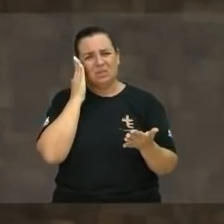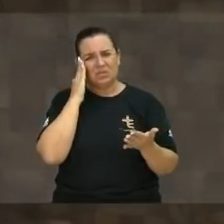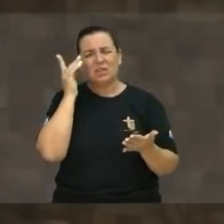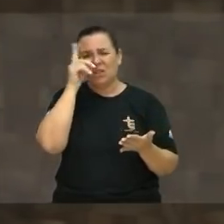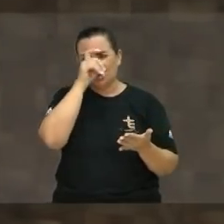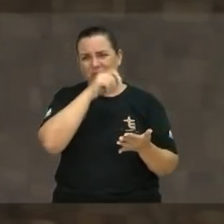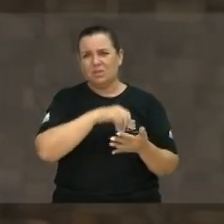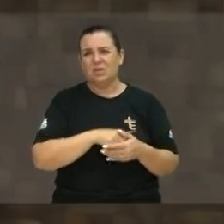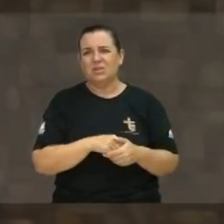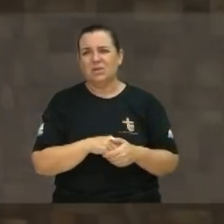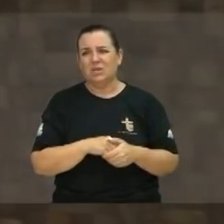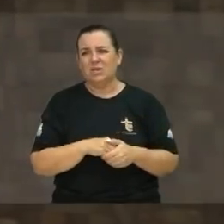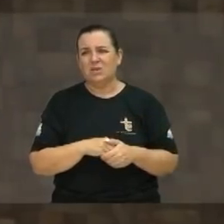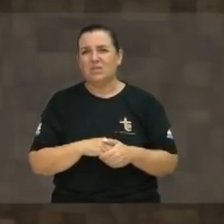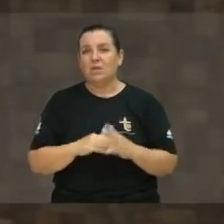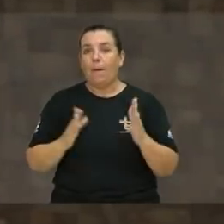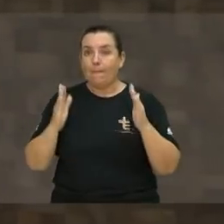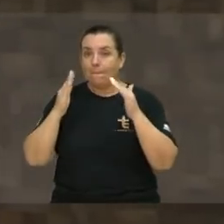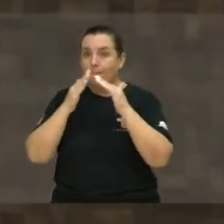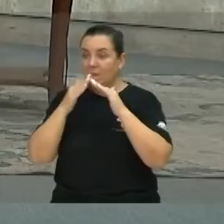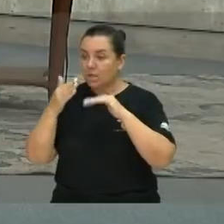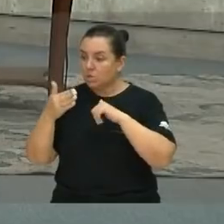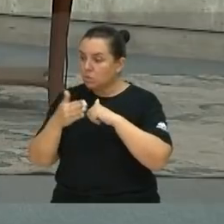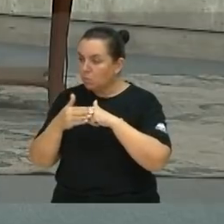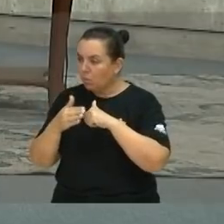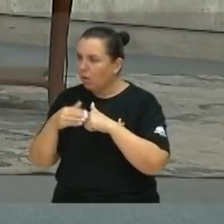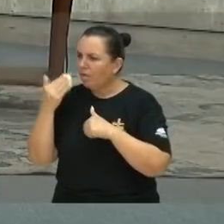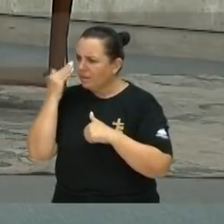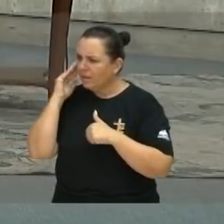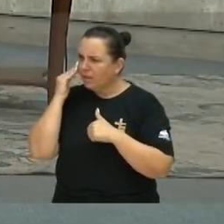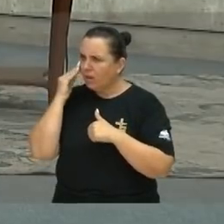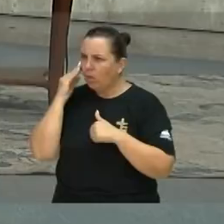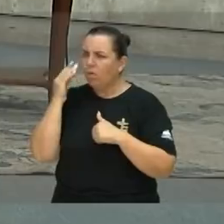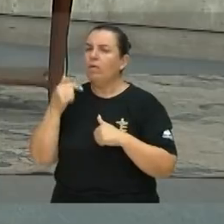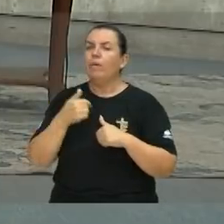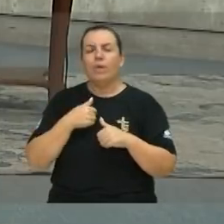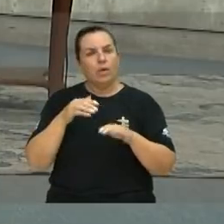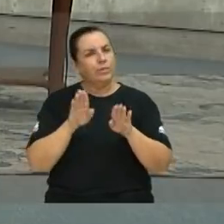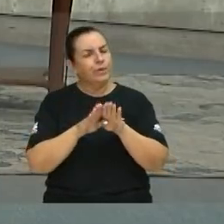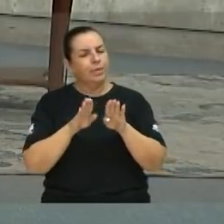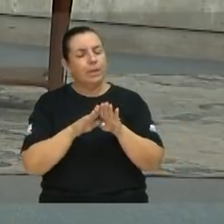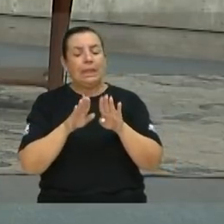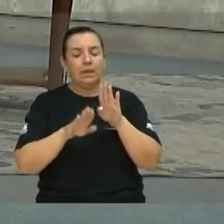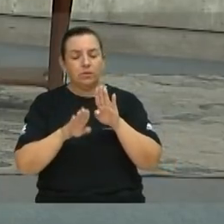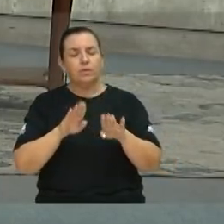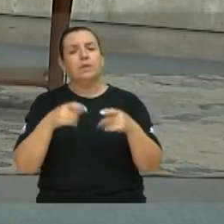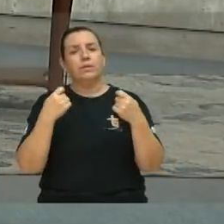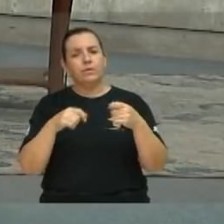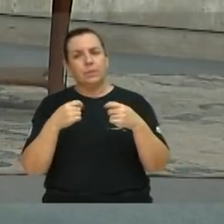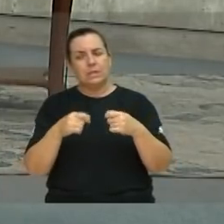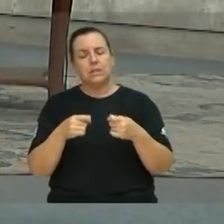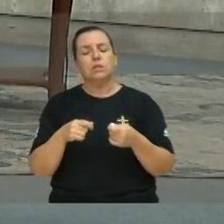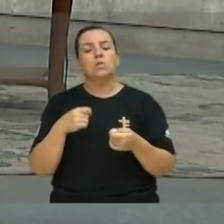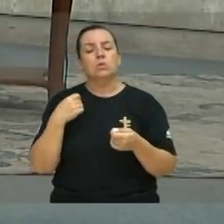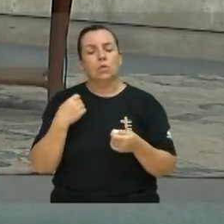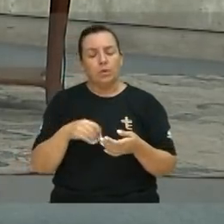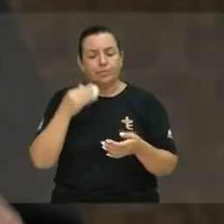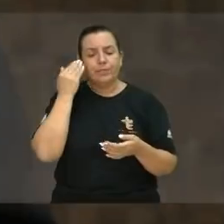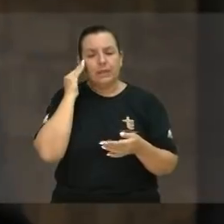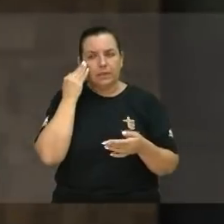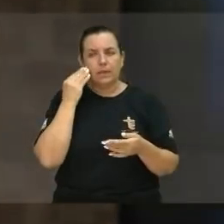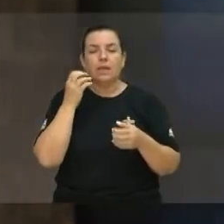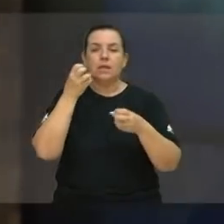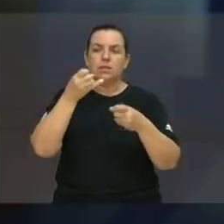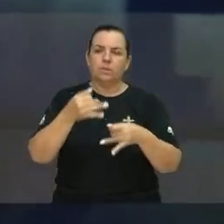senhor bispo compreendeu que as vezes somos tentados a fazer valer nossa autoridade